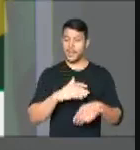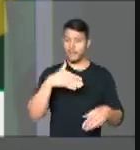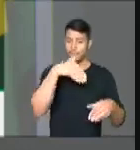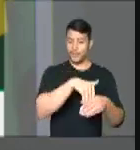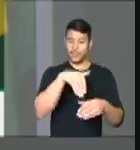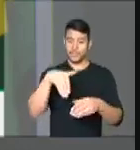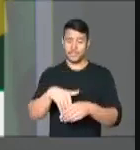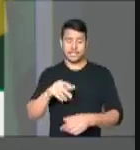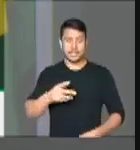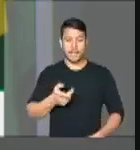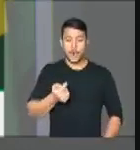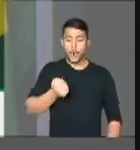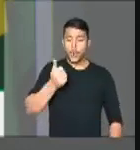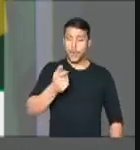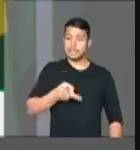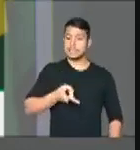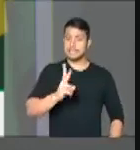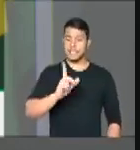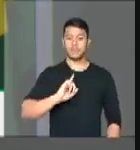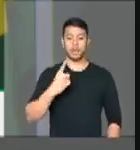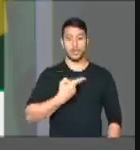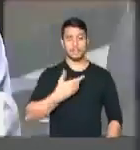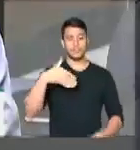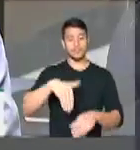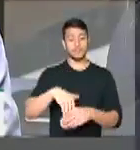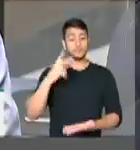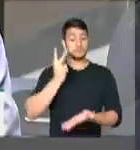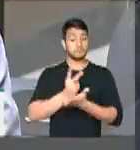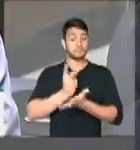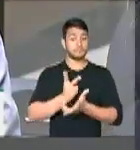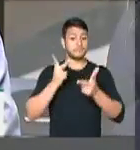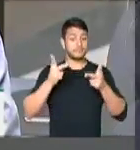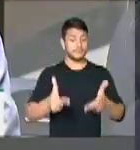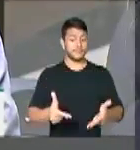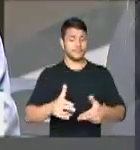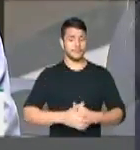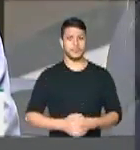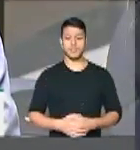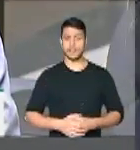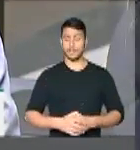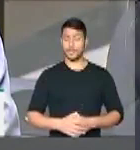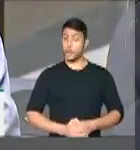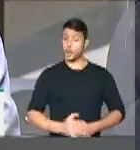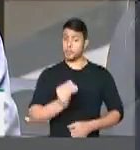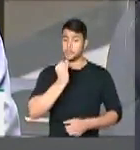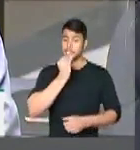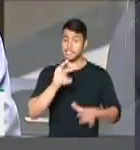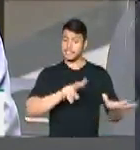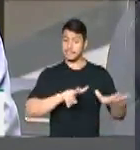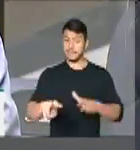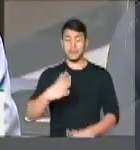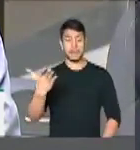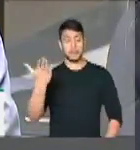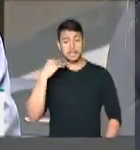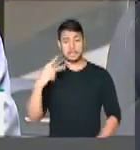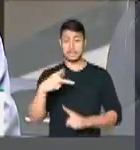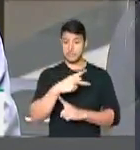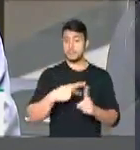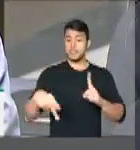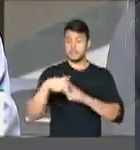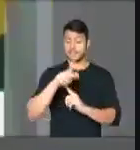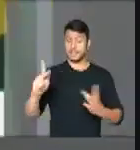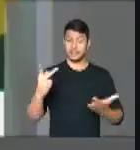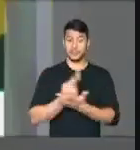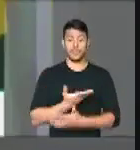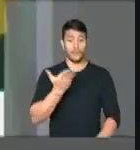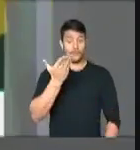aqui, quase que sempre estamos votando juntos. Mesmo quando, como foi o caso na semana passada, como votamos a reforma da Previdência, em